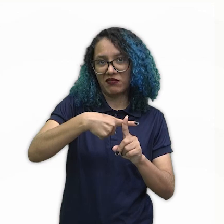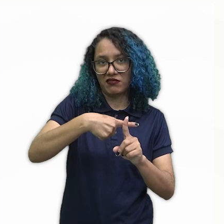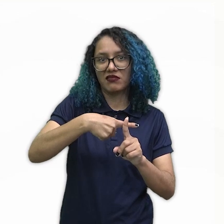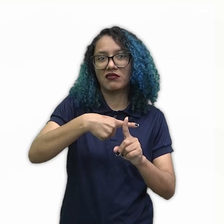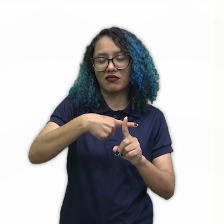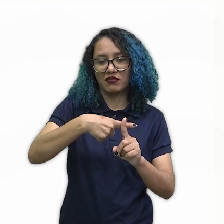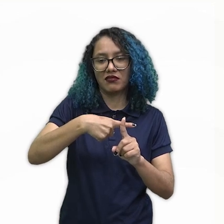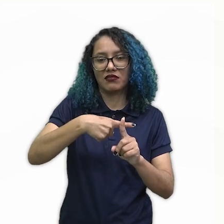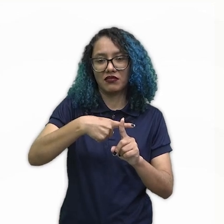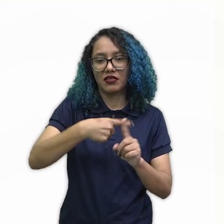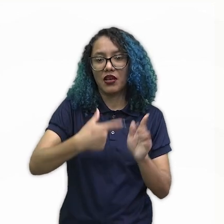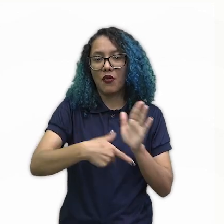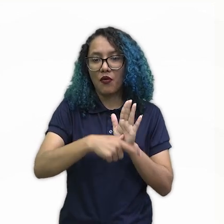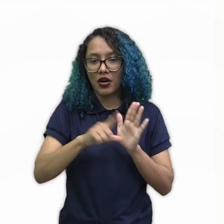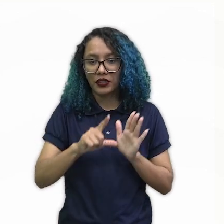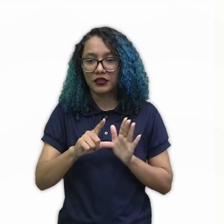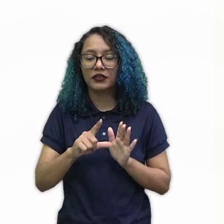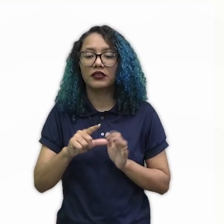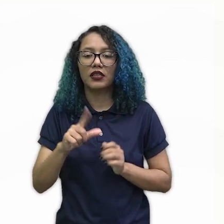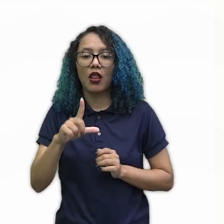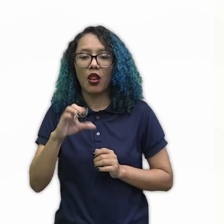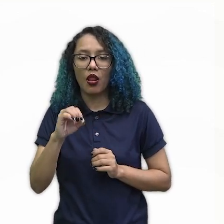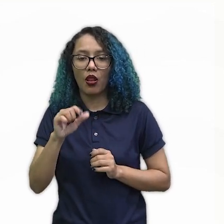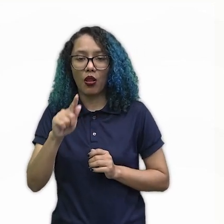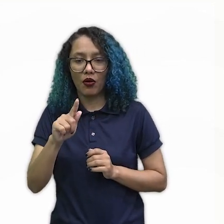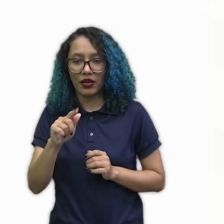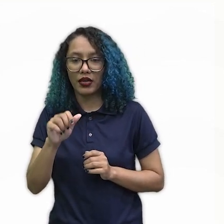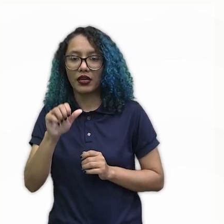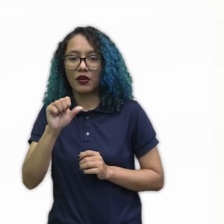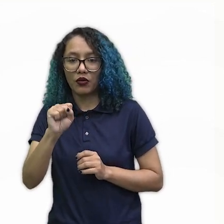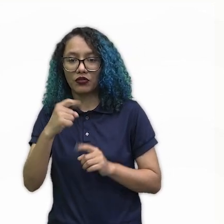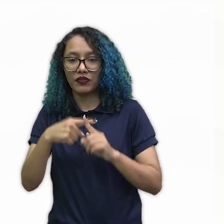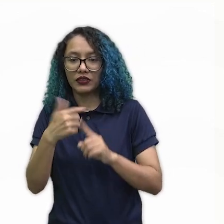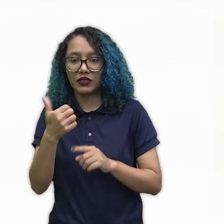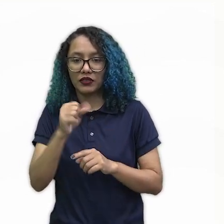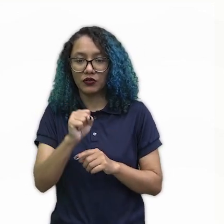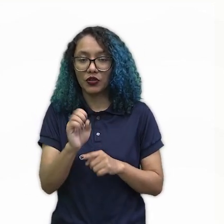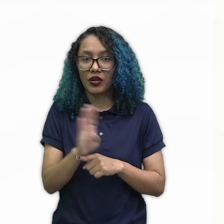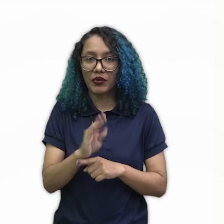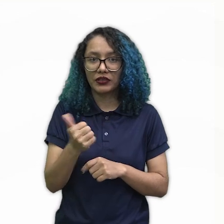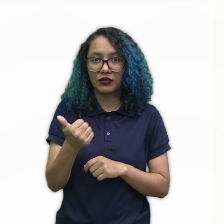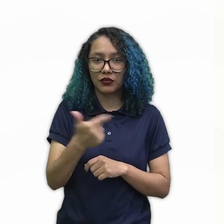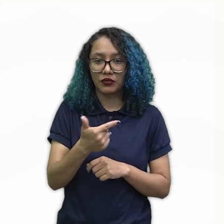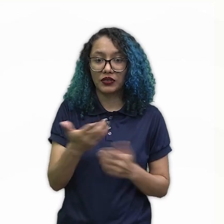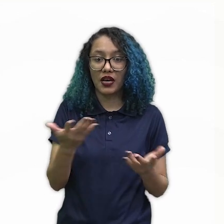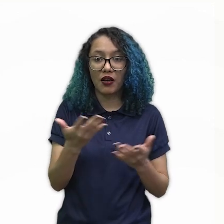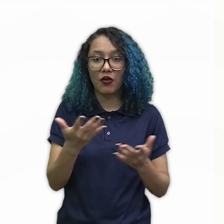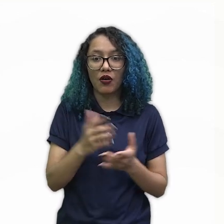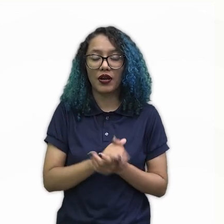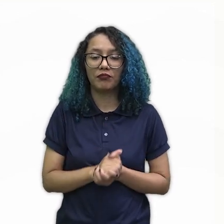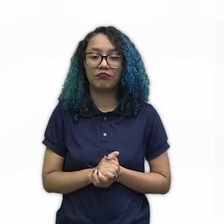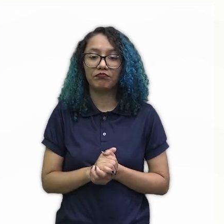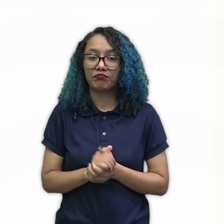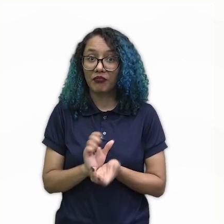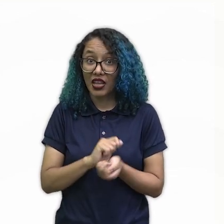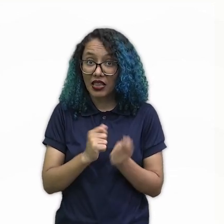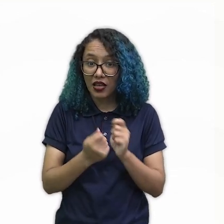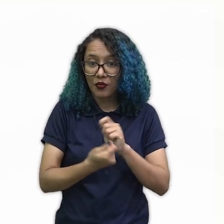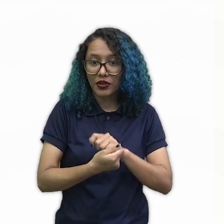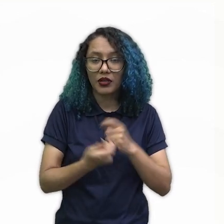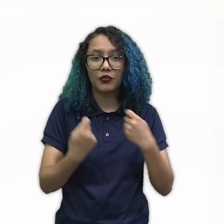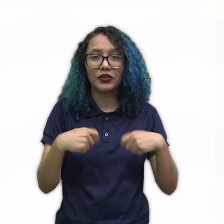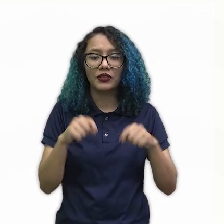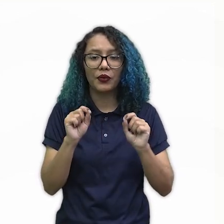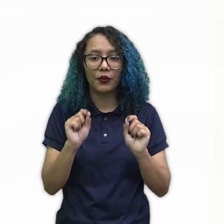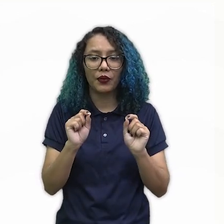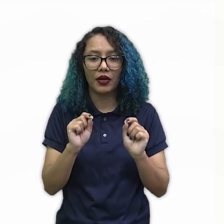eu tinha log de 8 vezes 18 na base 12. Usando o logaritmo do produto, desenvolvendo, eu